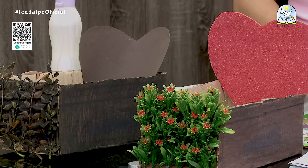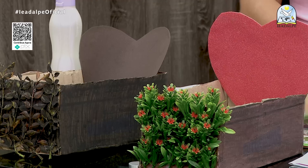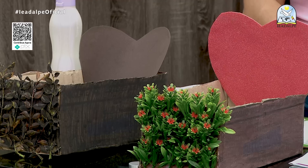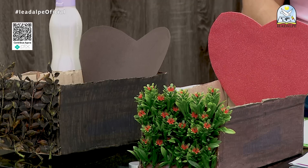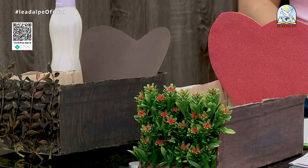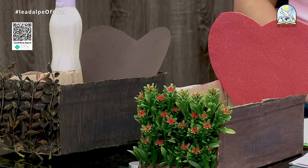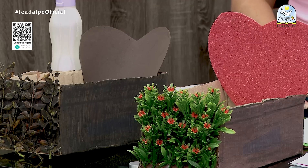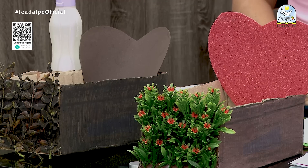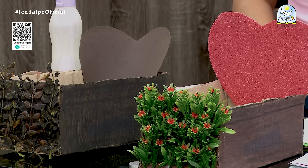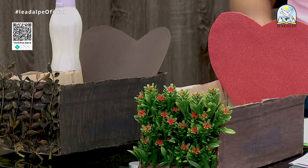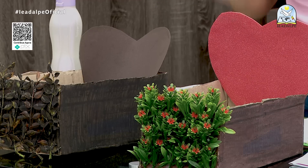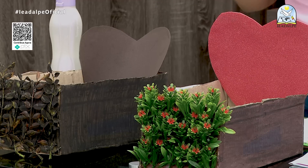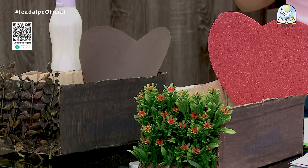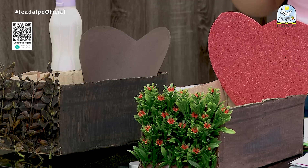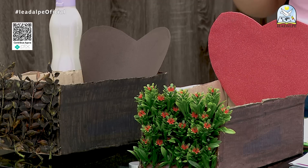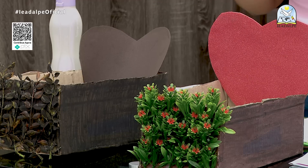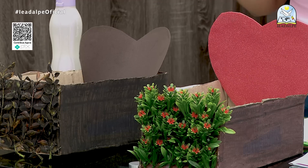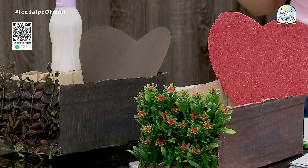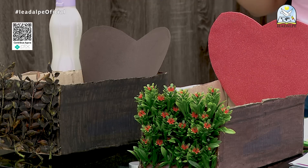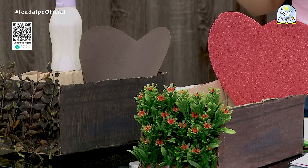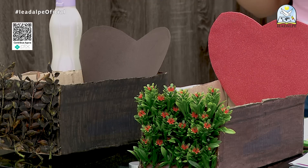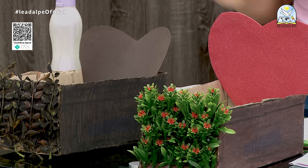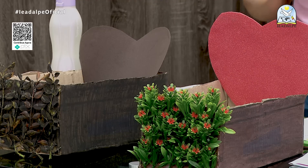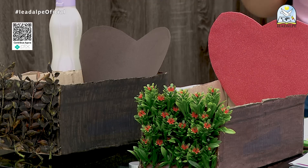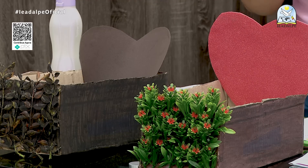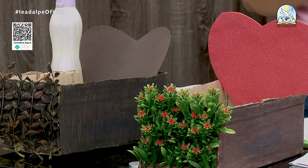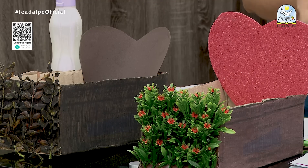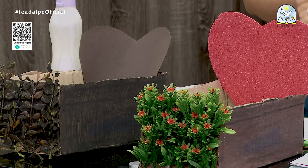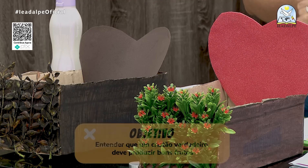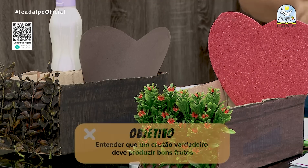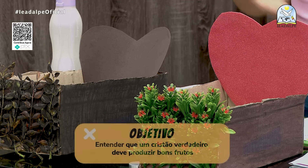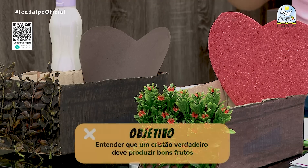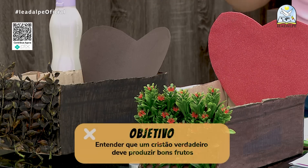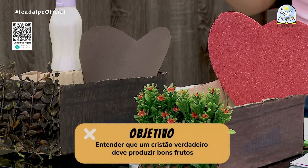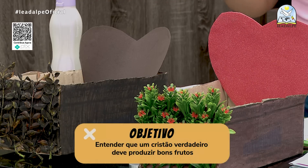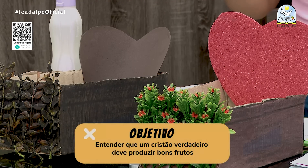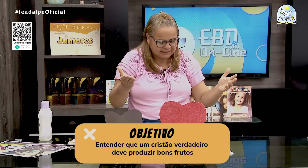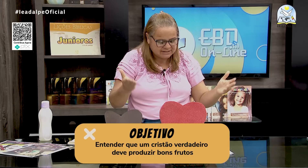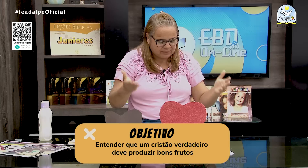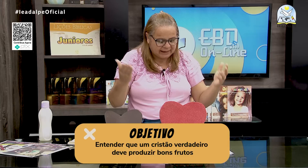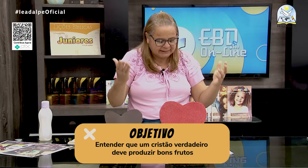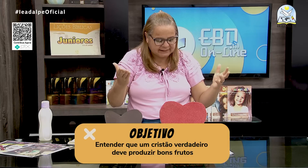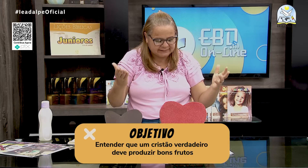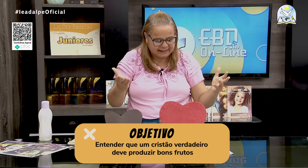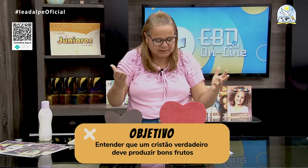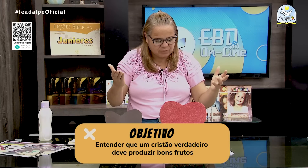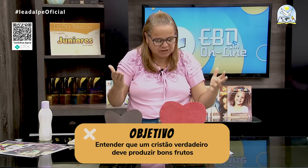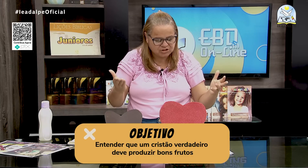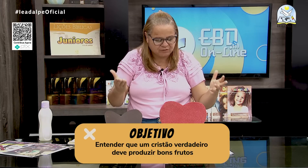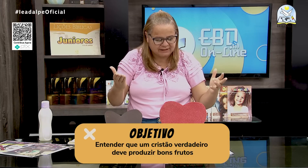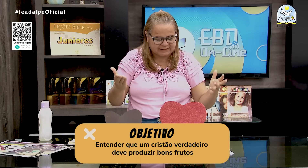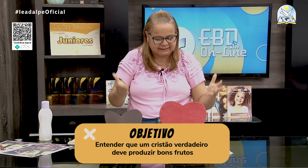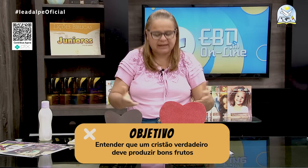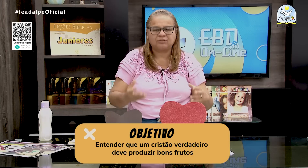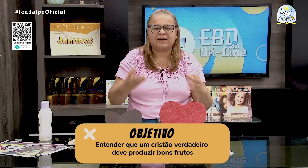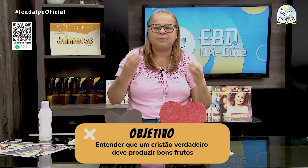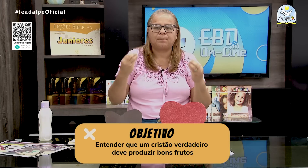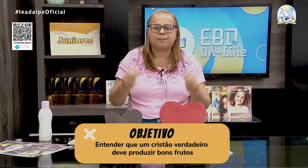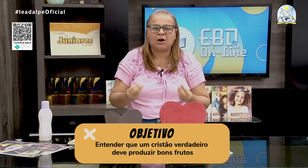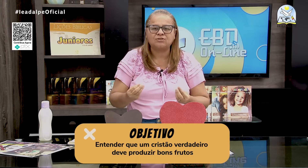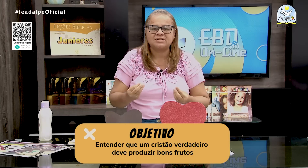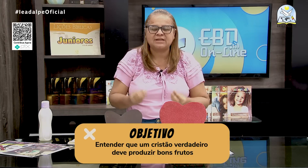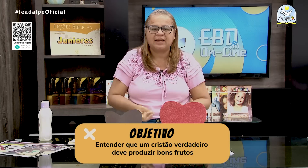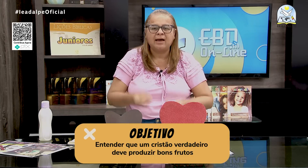aí na lição tá certo Qual é o objetivo da lição o objetivo da lição é entender estão verdadeiro